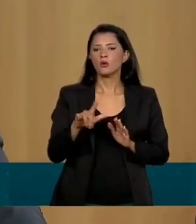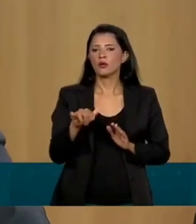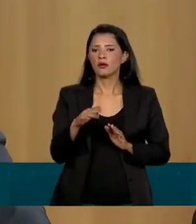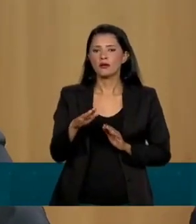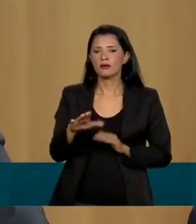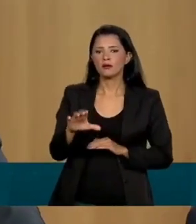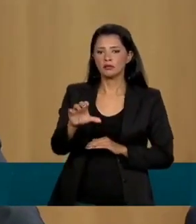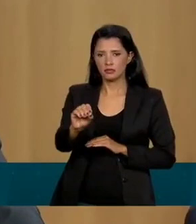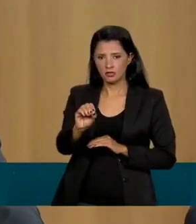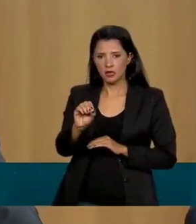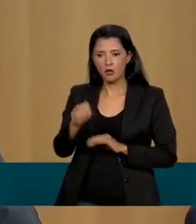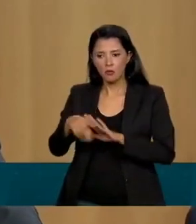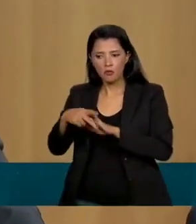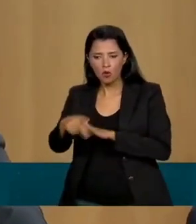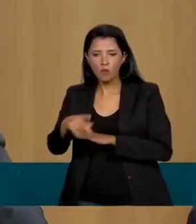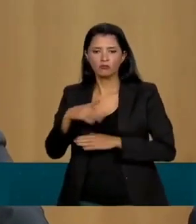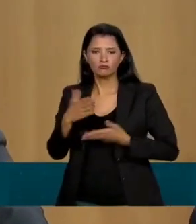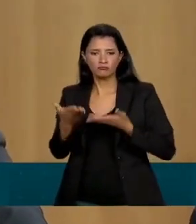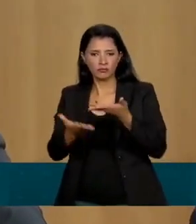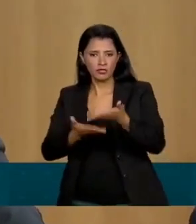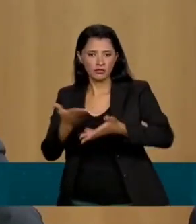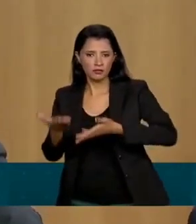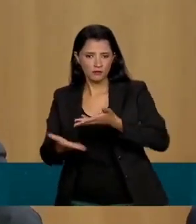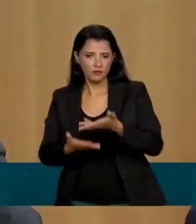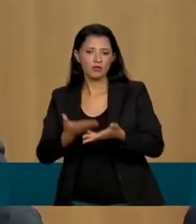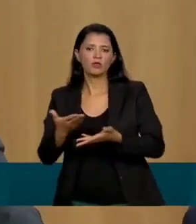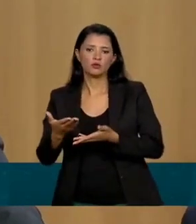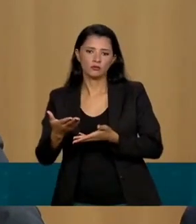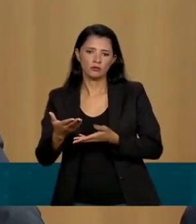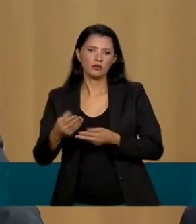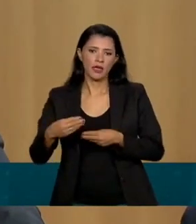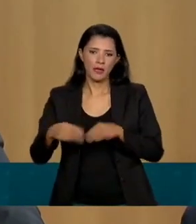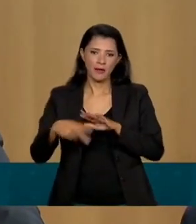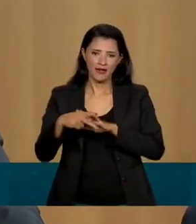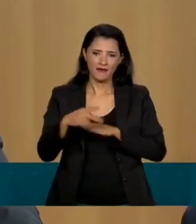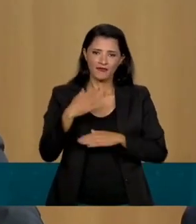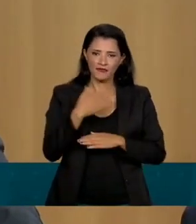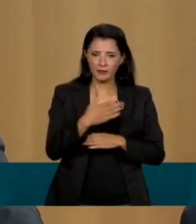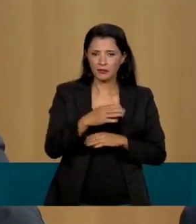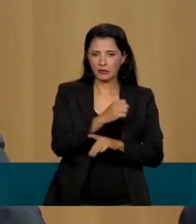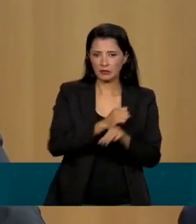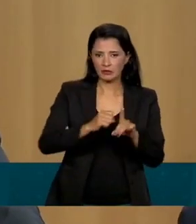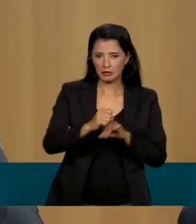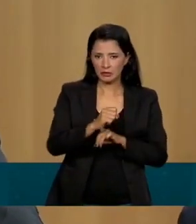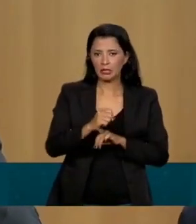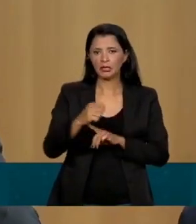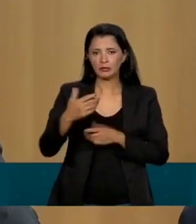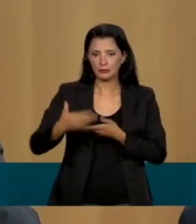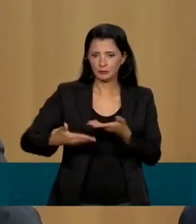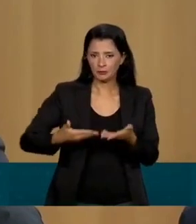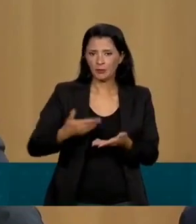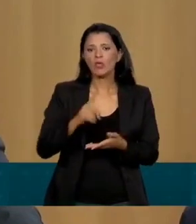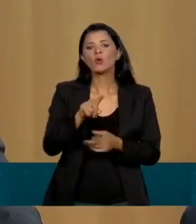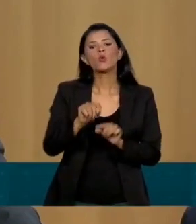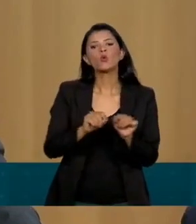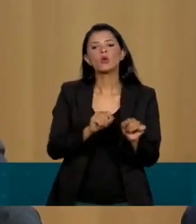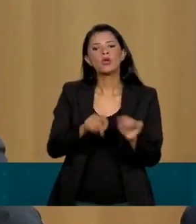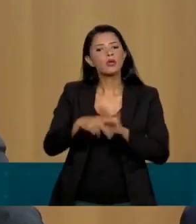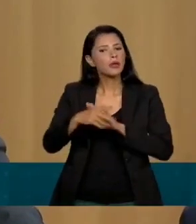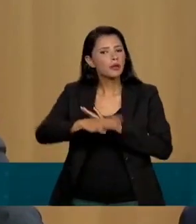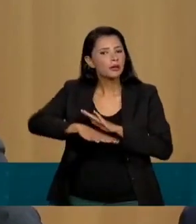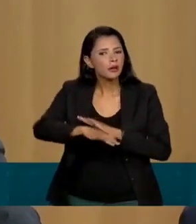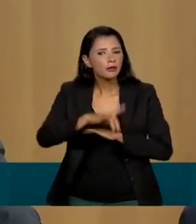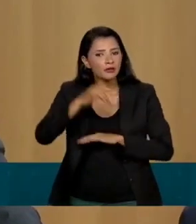desse serviço prestado à sociedade, e especificamente no que se refere